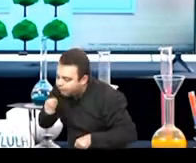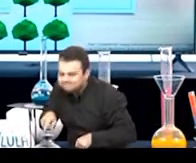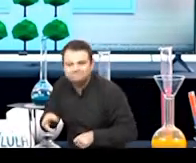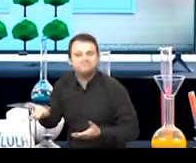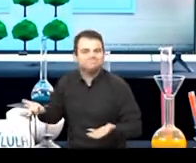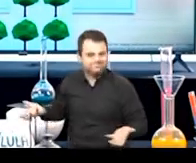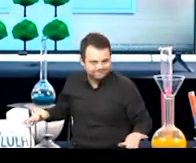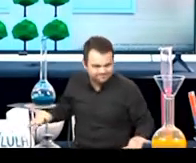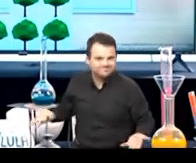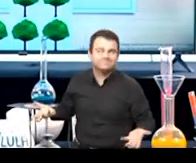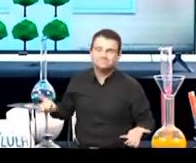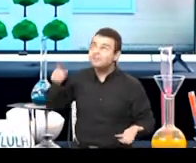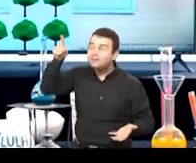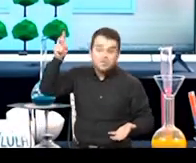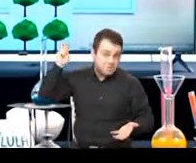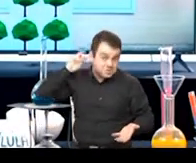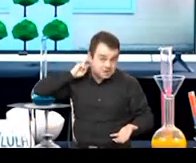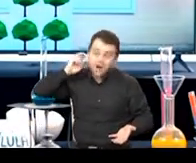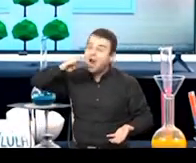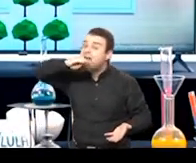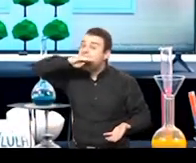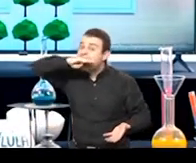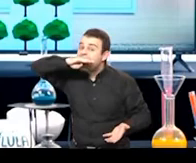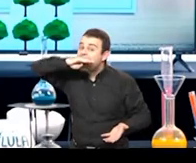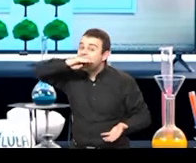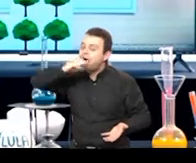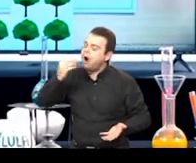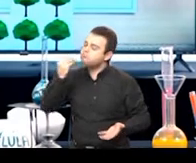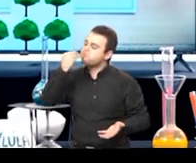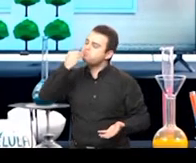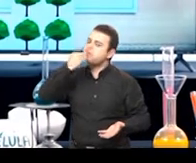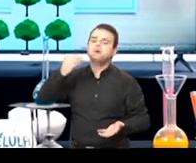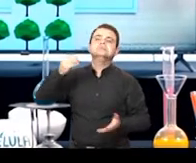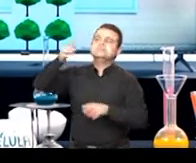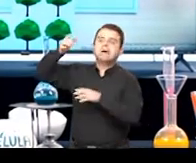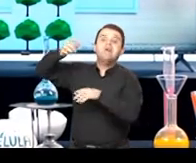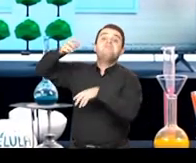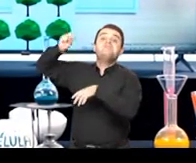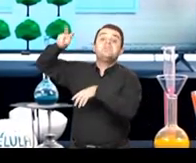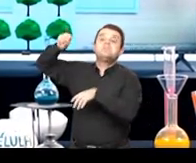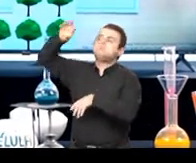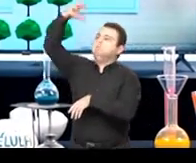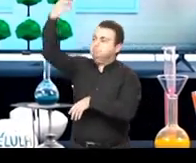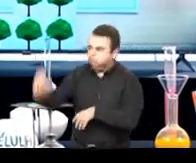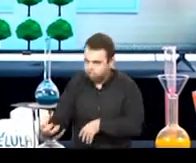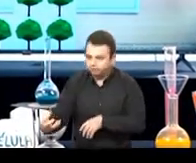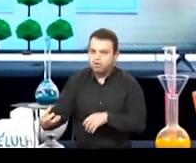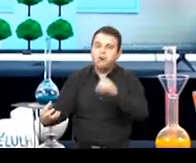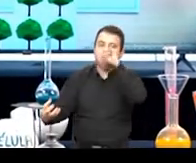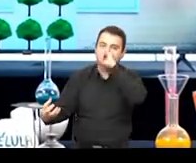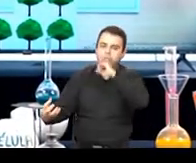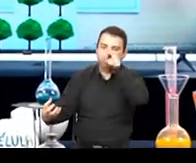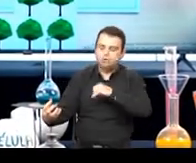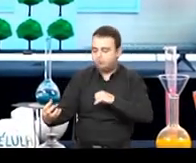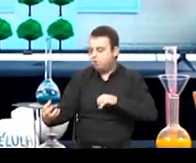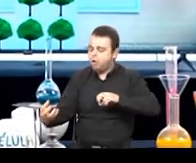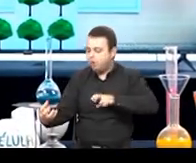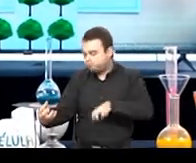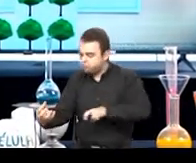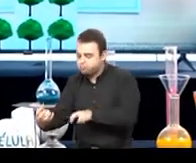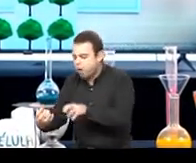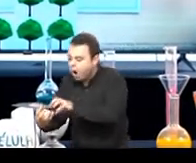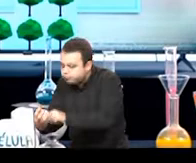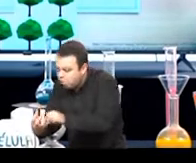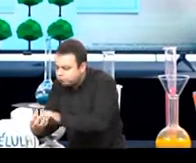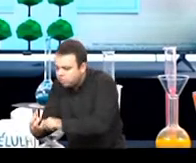se alimenta dessa manga, que acaba sendo alimento do porco também. E aí, nesse caso, existe a